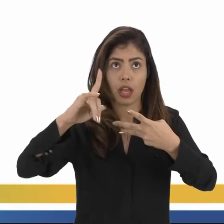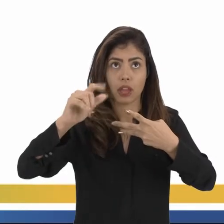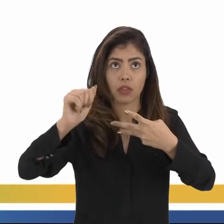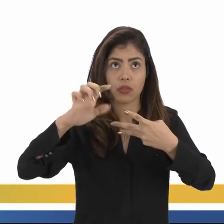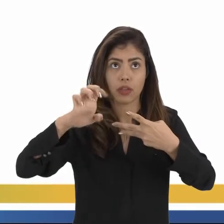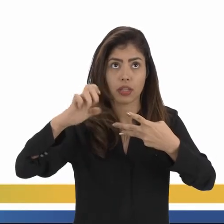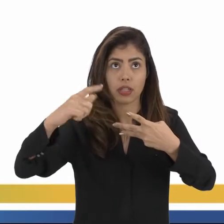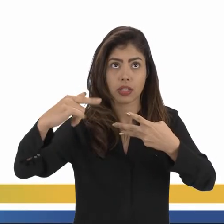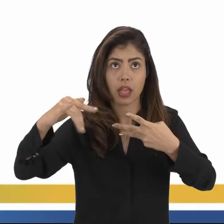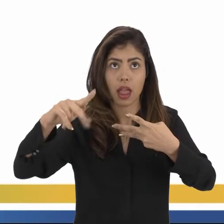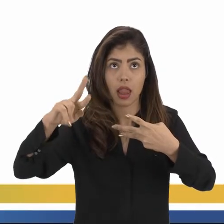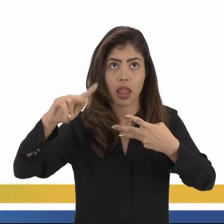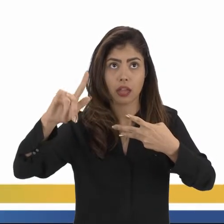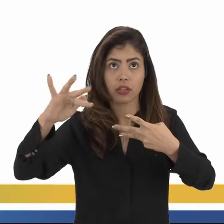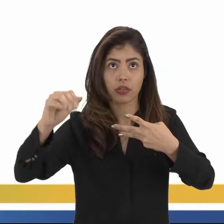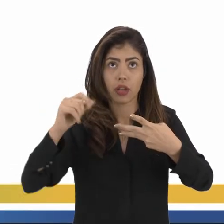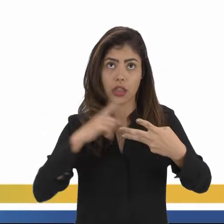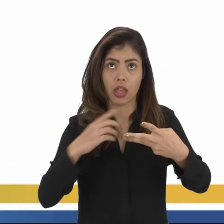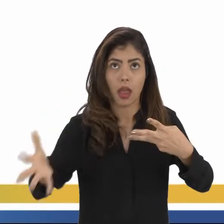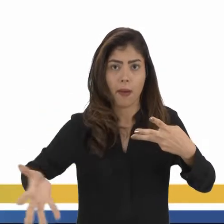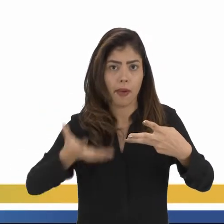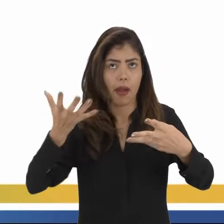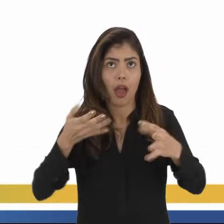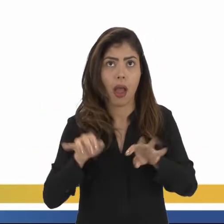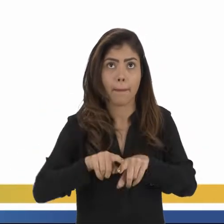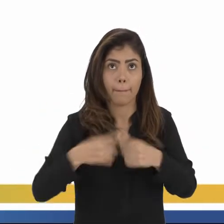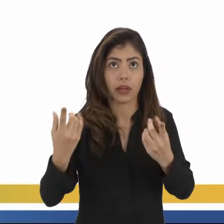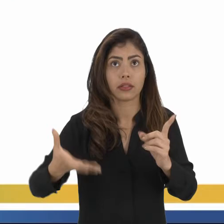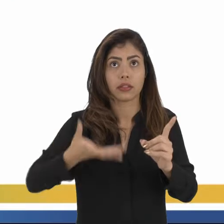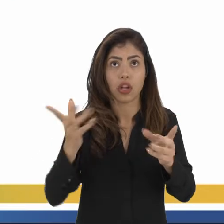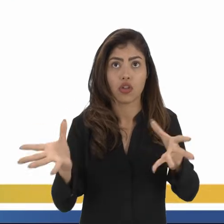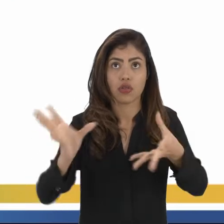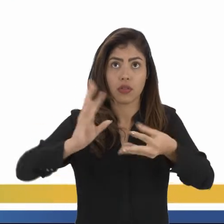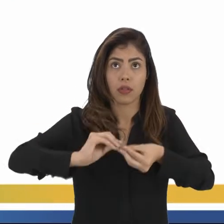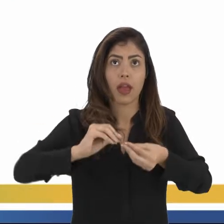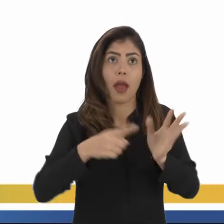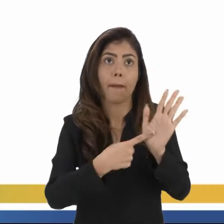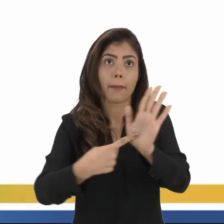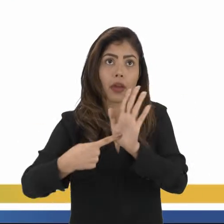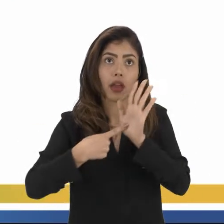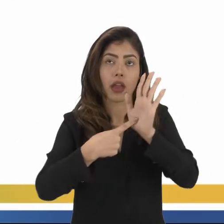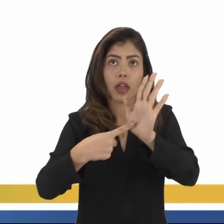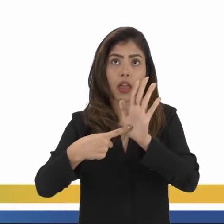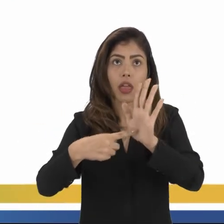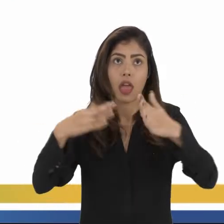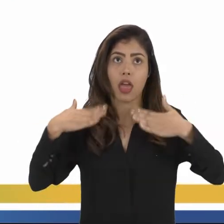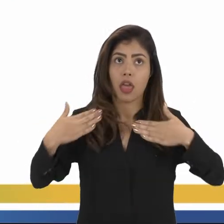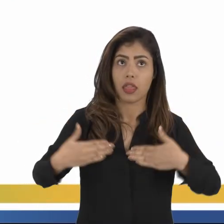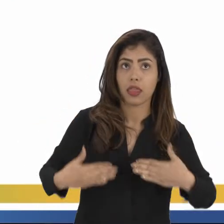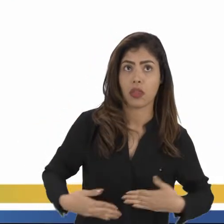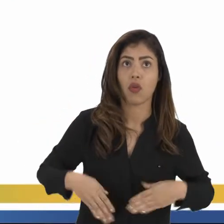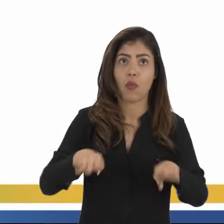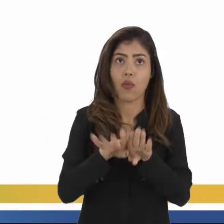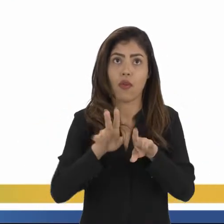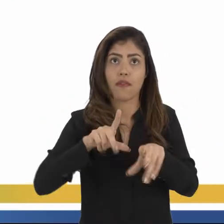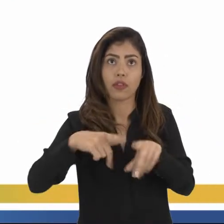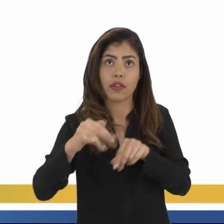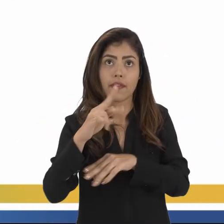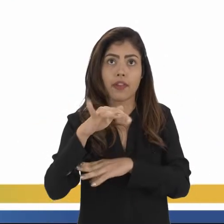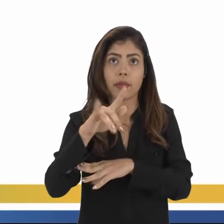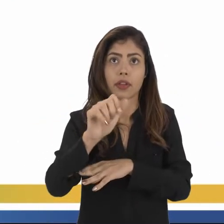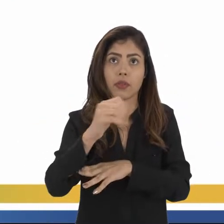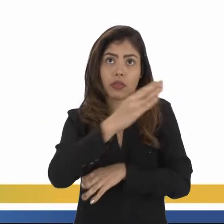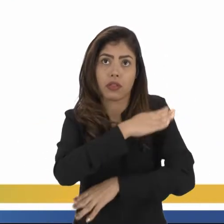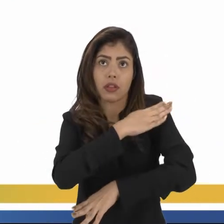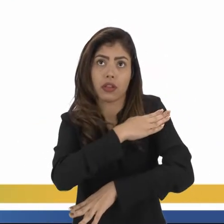esquelético, que constitui a grande massa da musculatura somática. Apresentam estriações anatômicas e funcionais entre